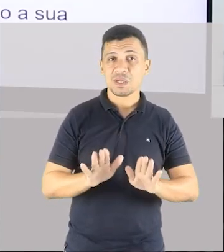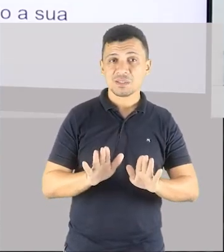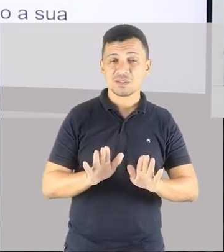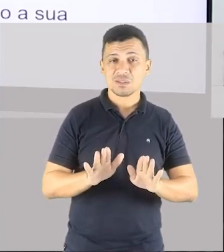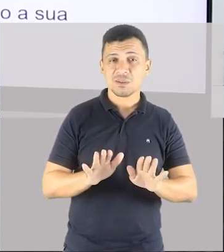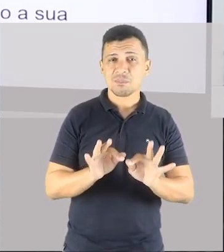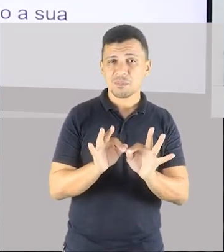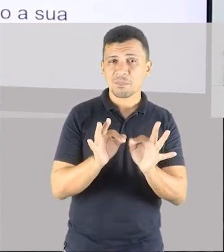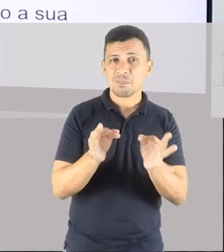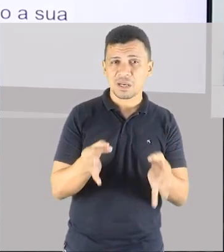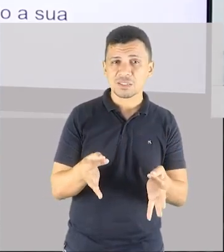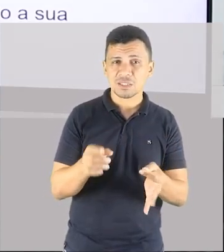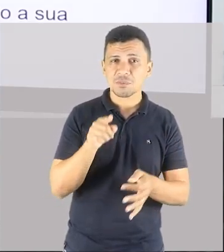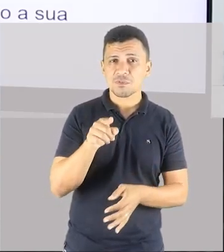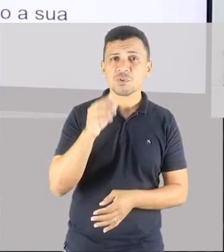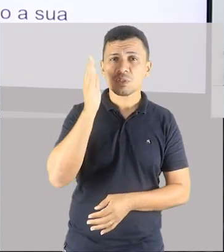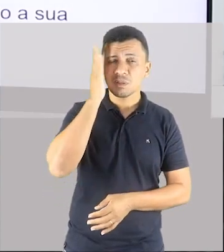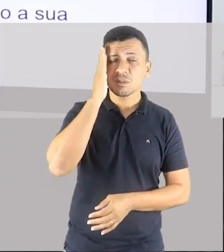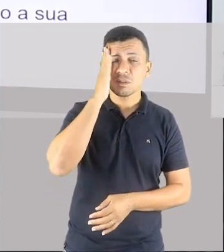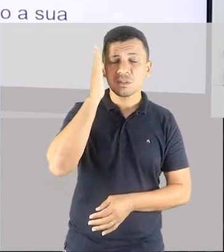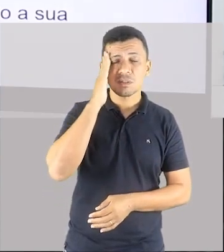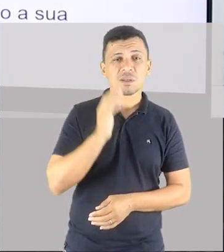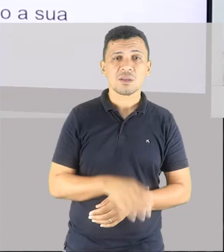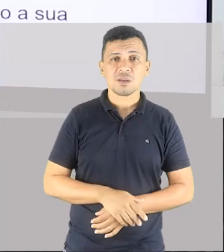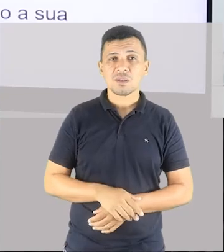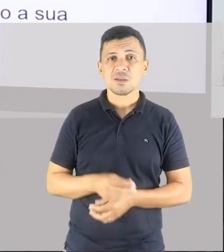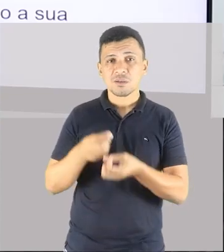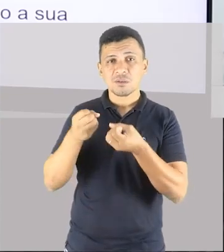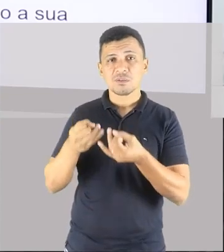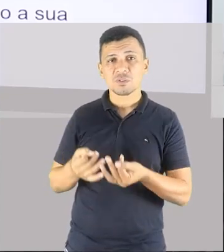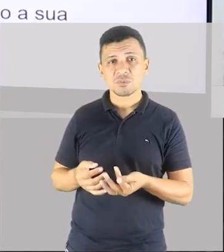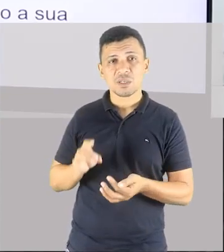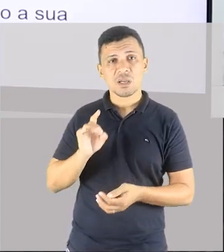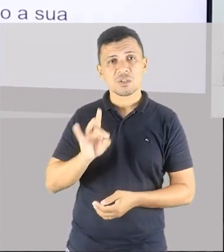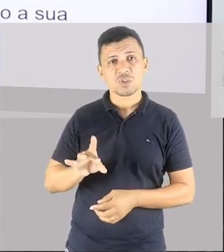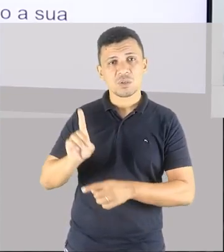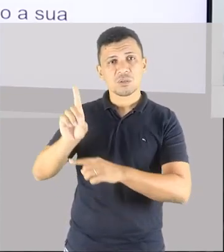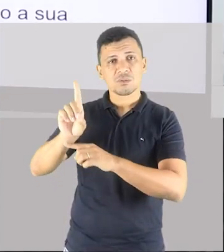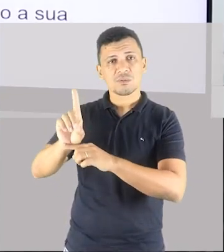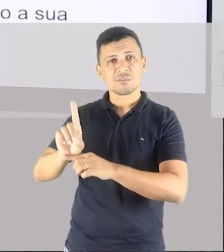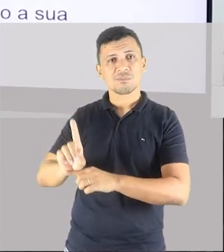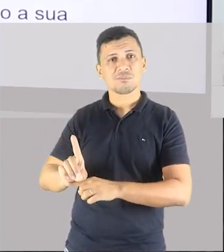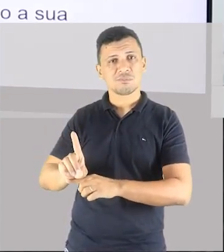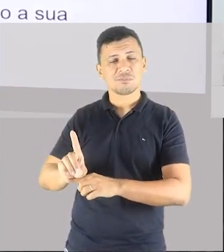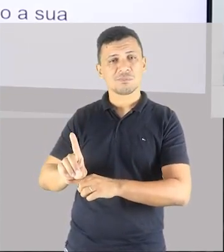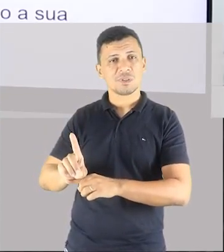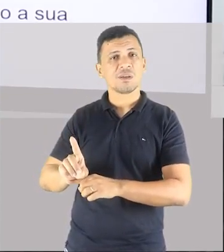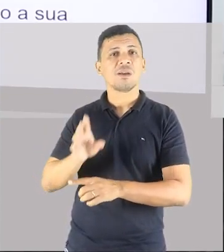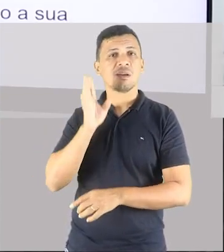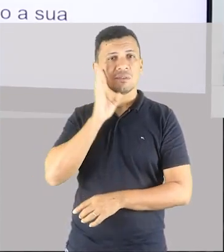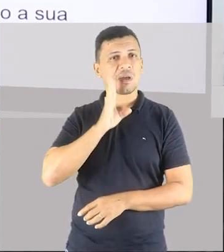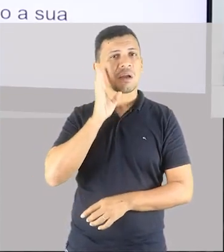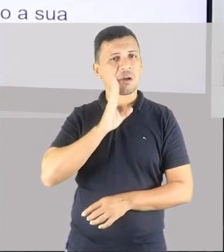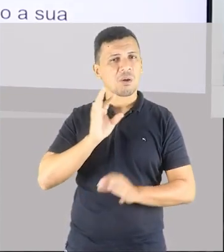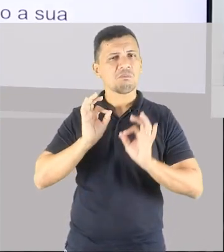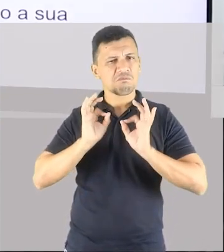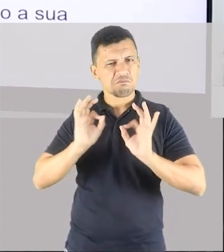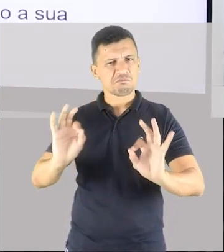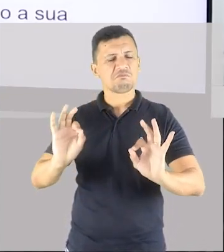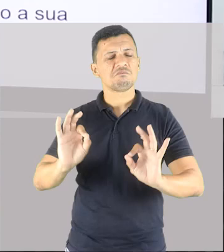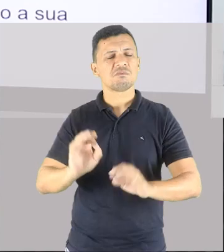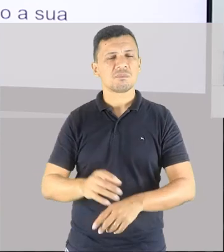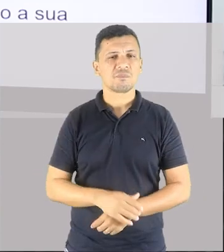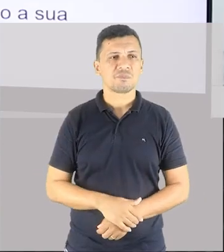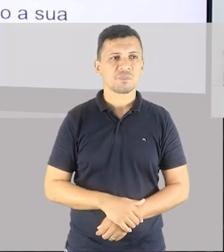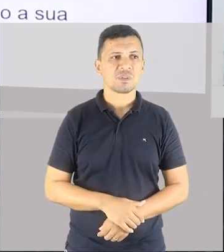ficar mais simples para vocês, vamos falar só de densidade, que cabe legal e fica perfeito.